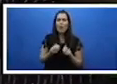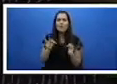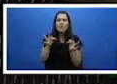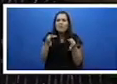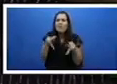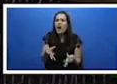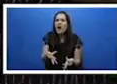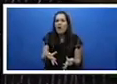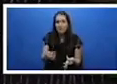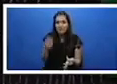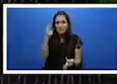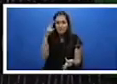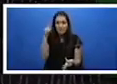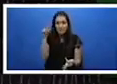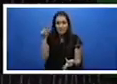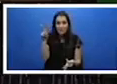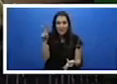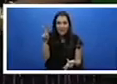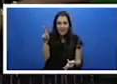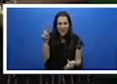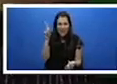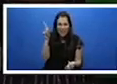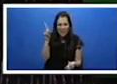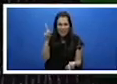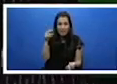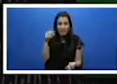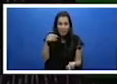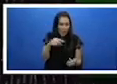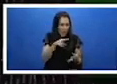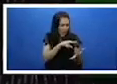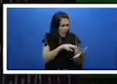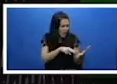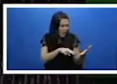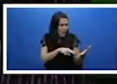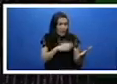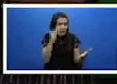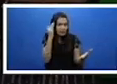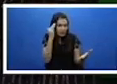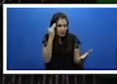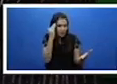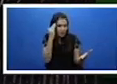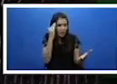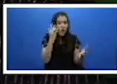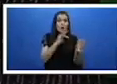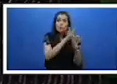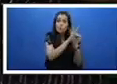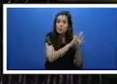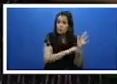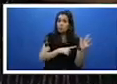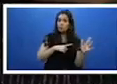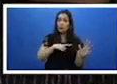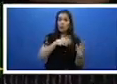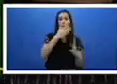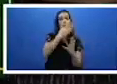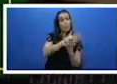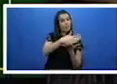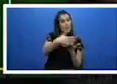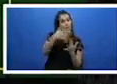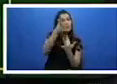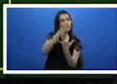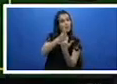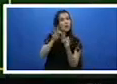da história? O leitor vai entender que a minha história teve um começo, teve um meio e teve um fim?